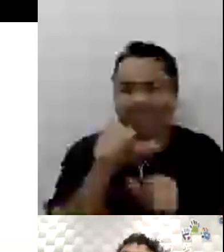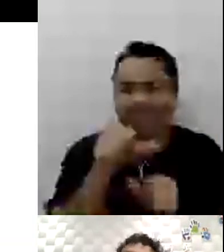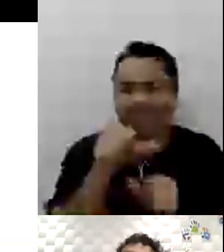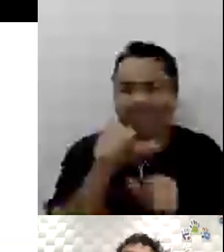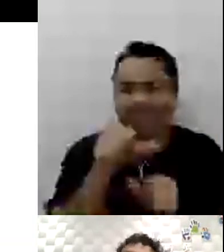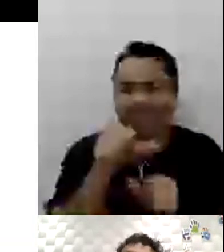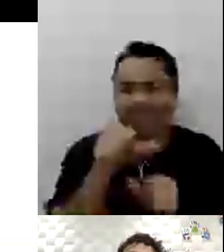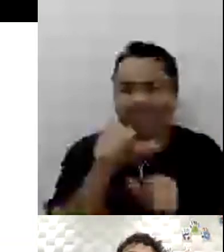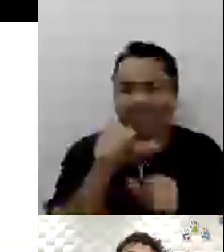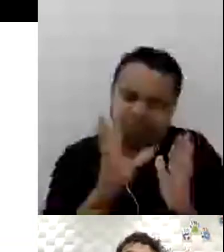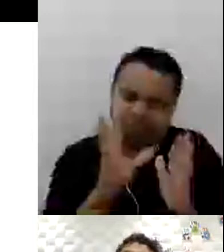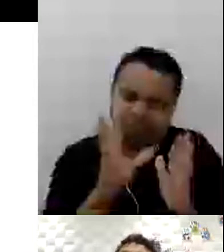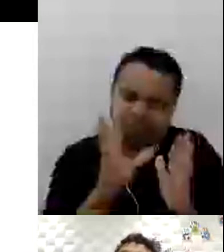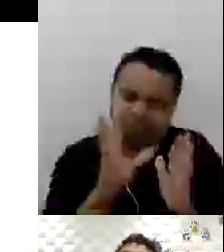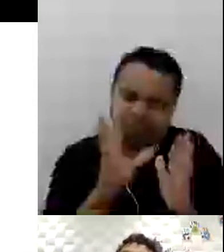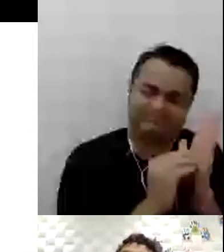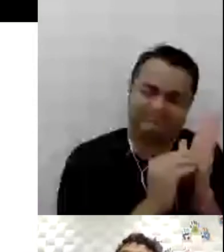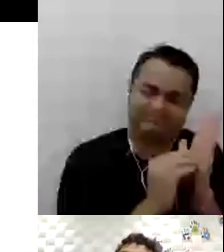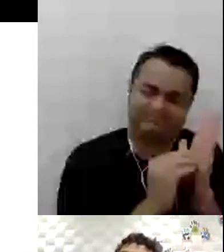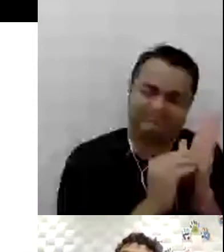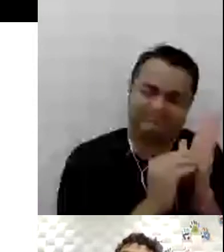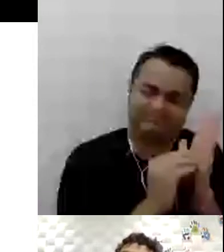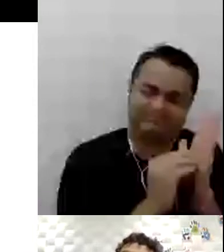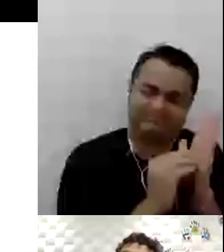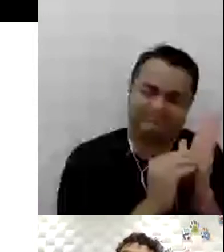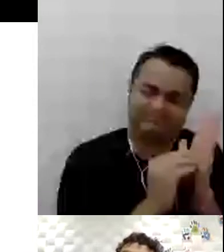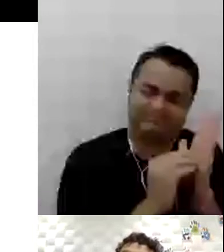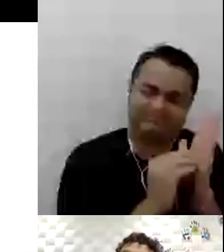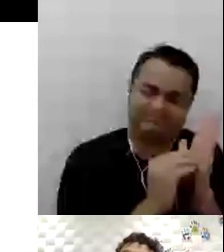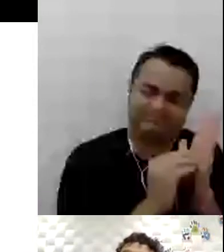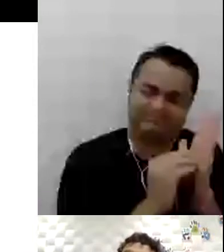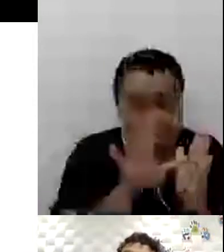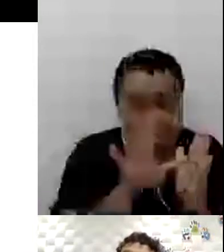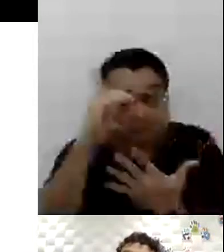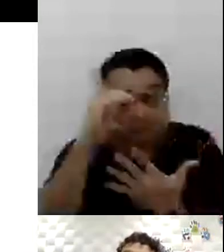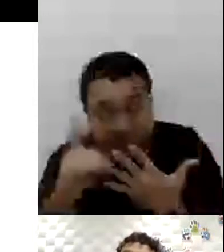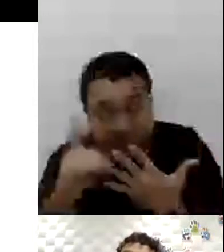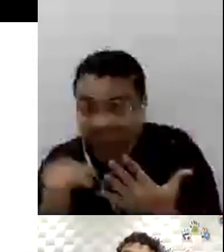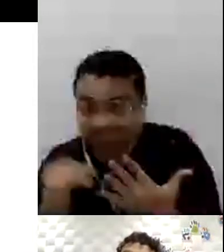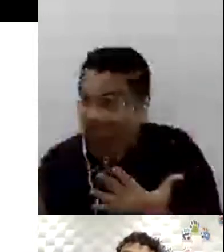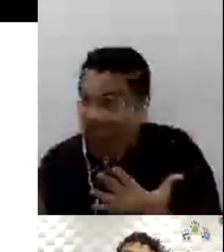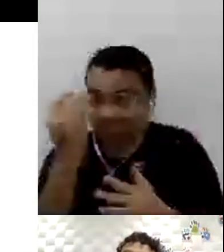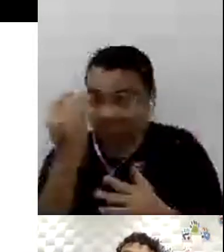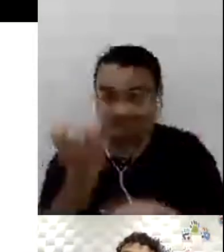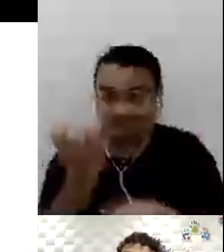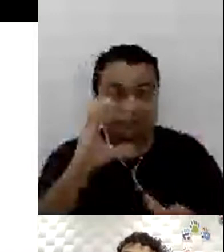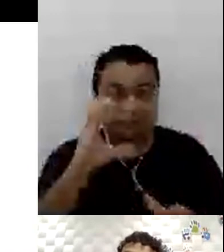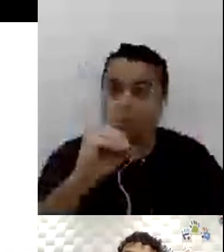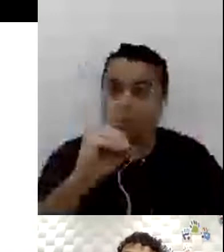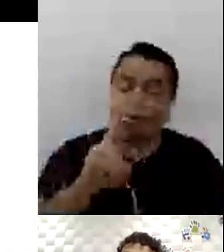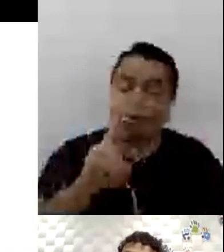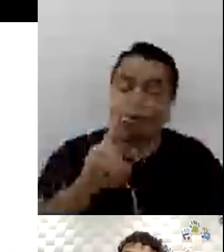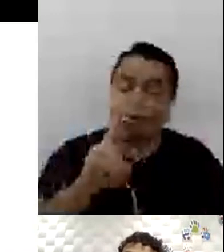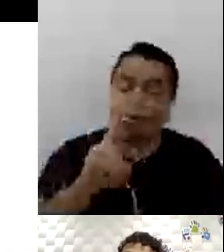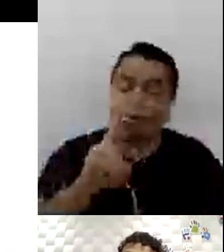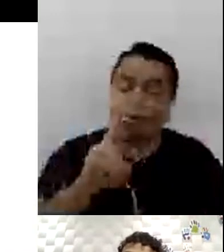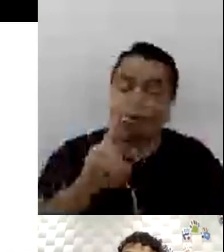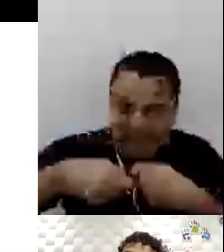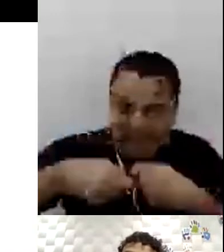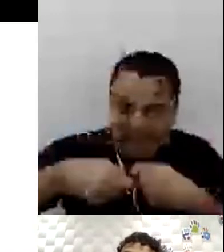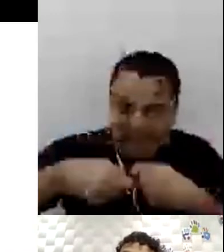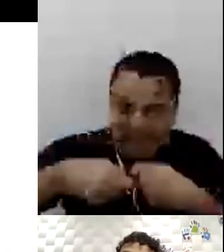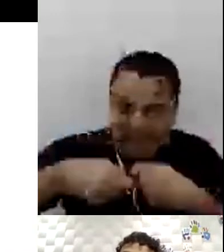no script, sem dúvida nenhuma, pode ser utilizado. Mas se é um dado extremamente relevante, um core business, ou seja, aquele